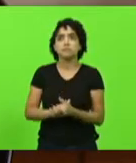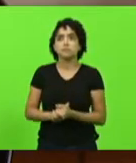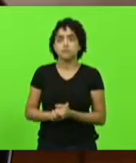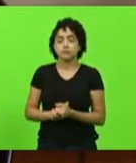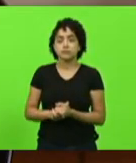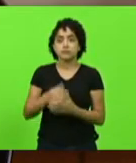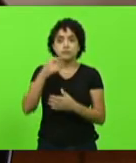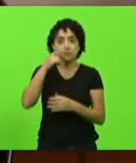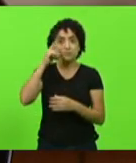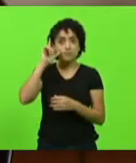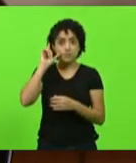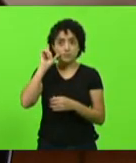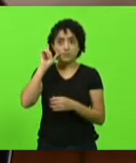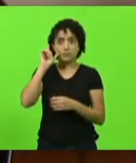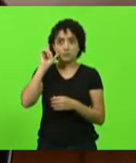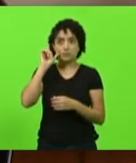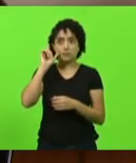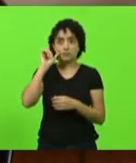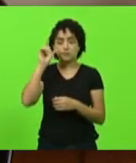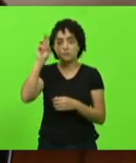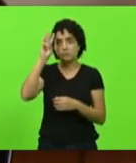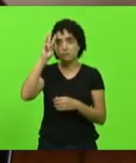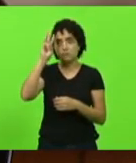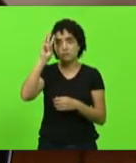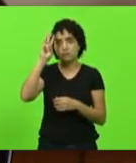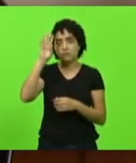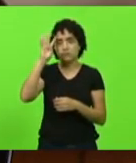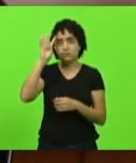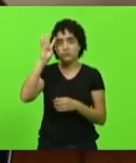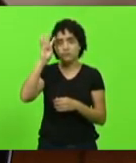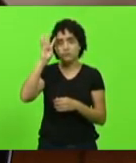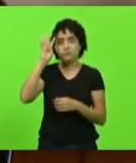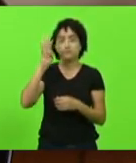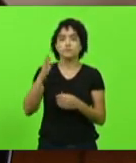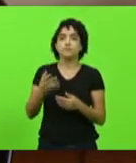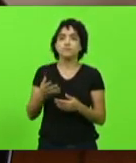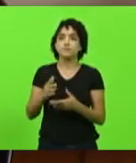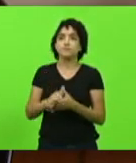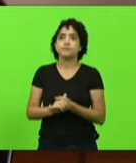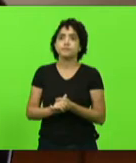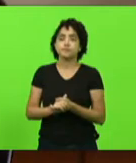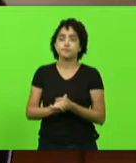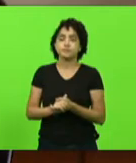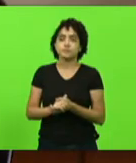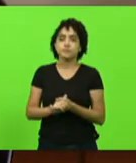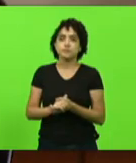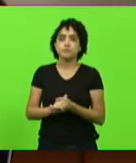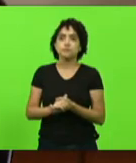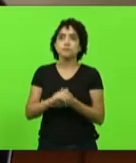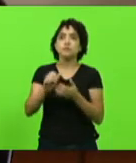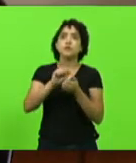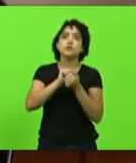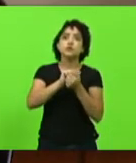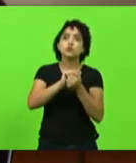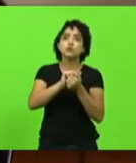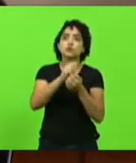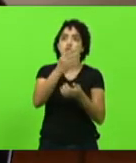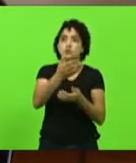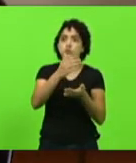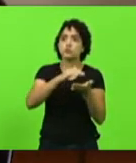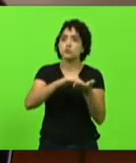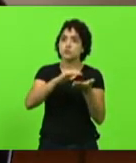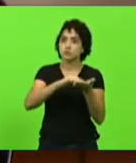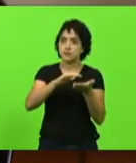ontem também, na terça-feira e na quarta, eu tive a oportunidade de estar junto com o nosso secretário